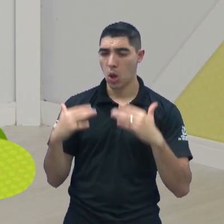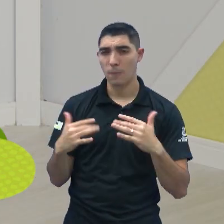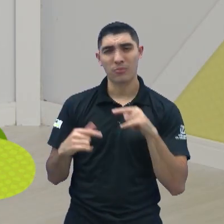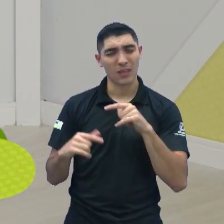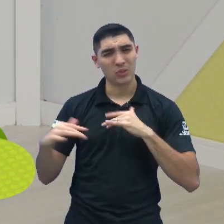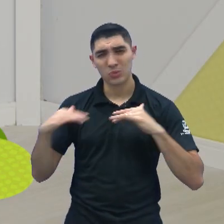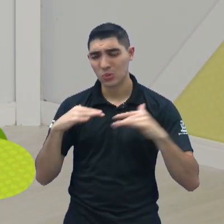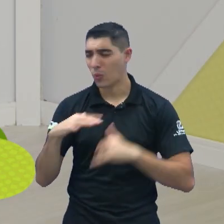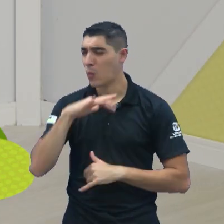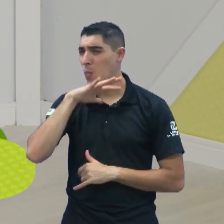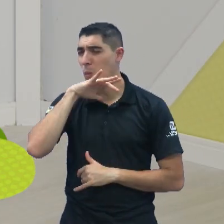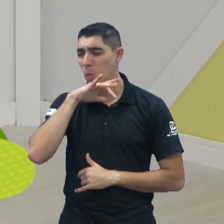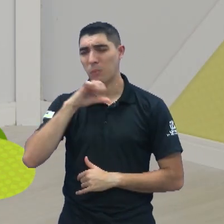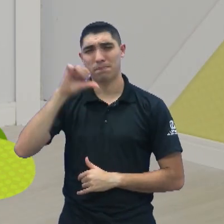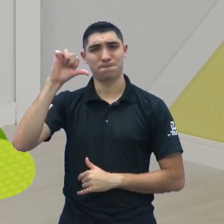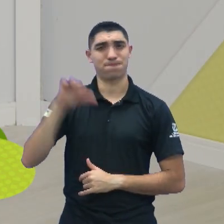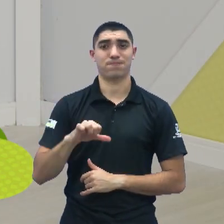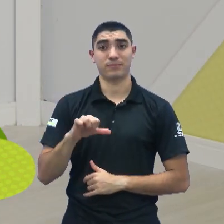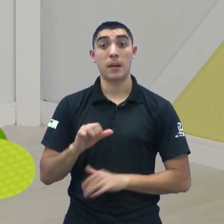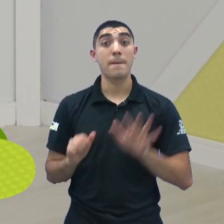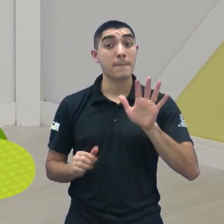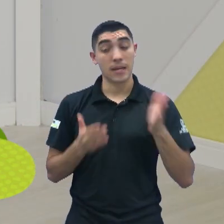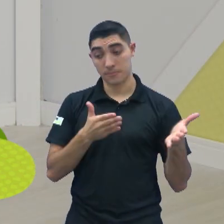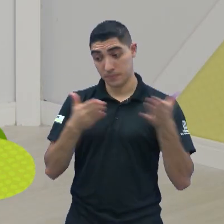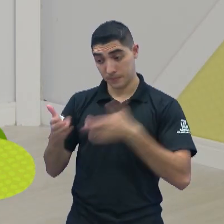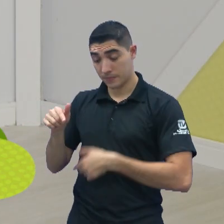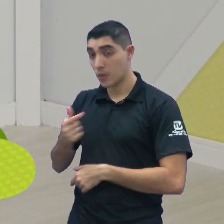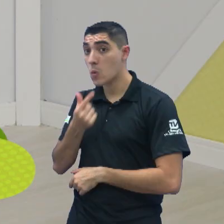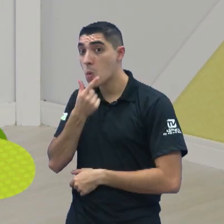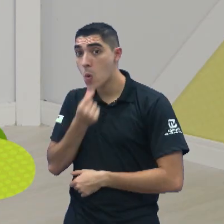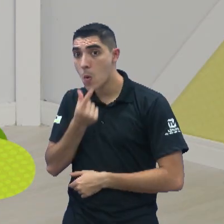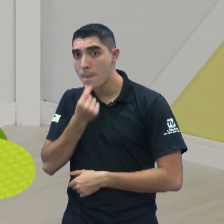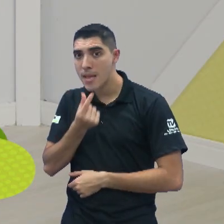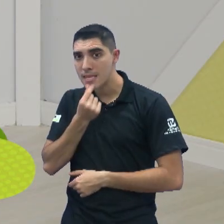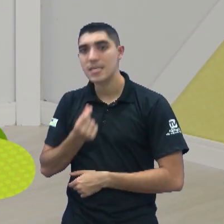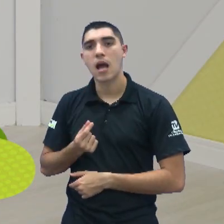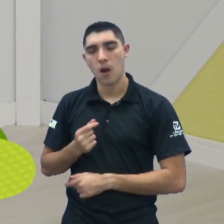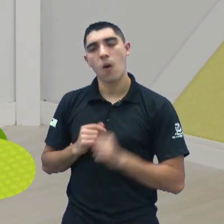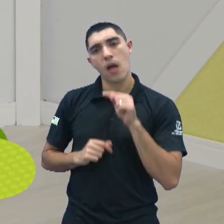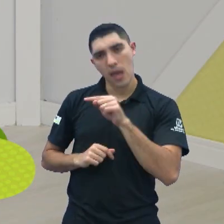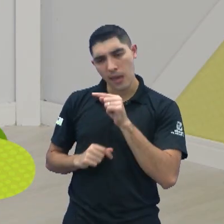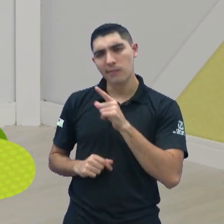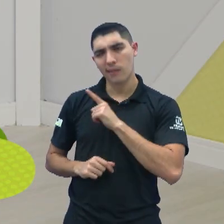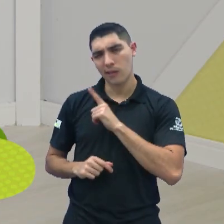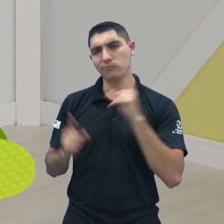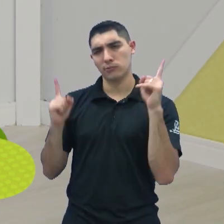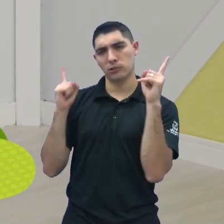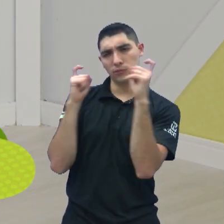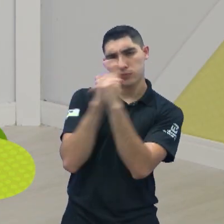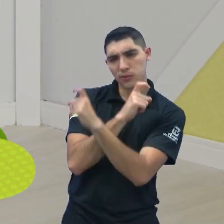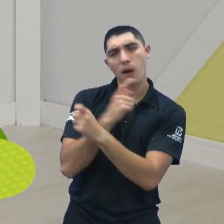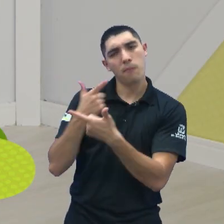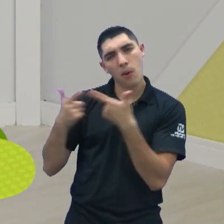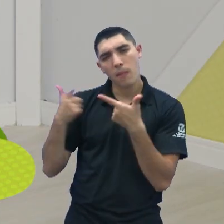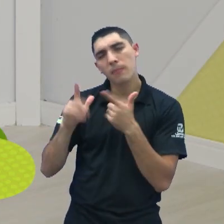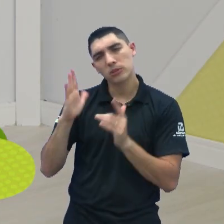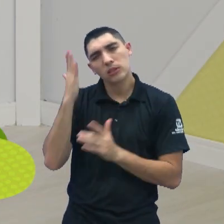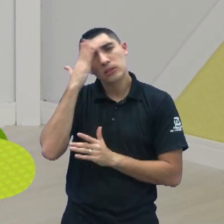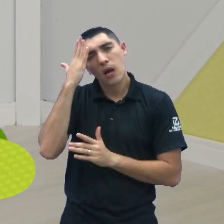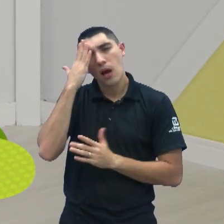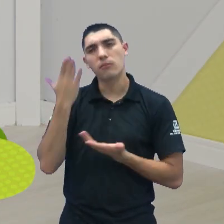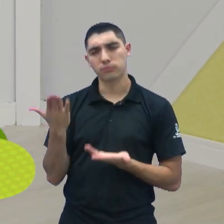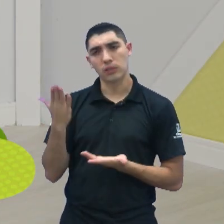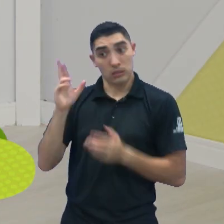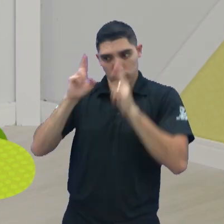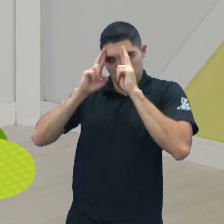mal, mas é bem da verdade, esse Comercial é um time bastante limitado, eles têm dificuldades lá, e a gente fala isso com todo respeito ao Comercial, não